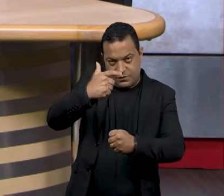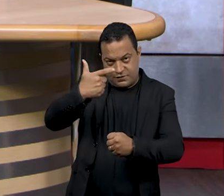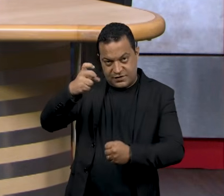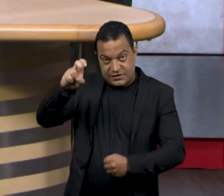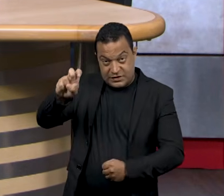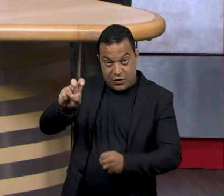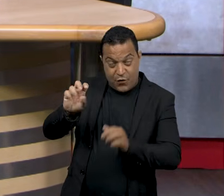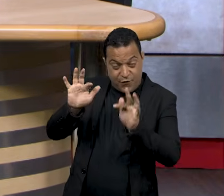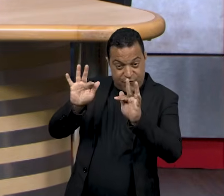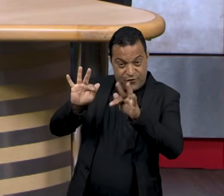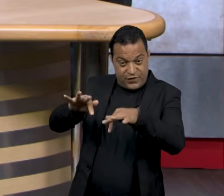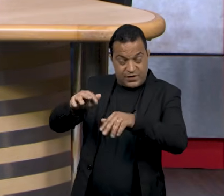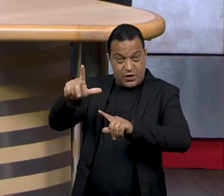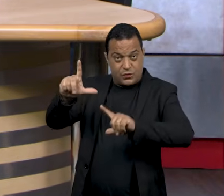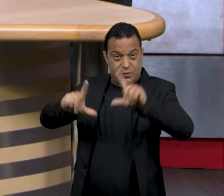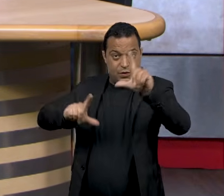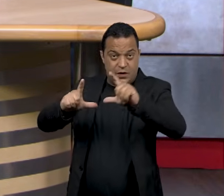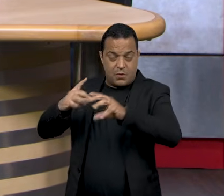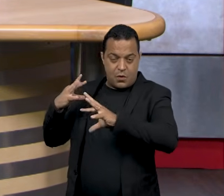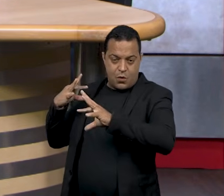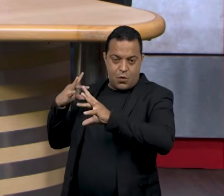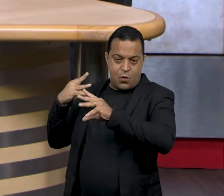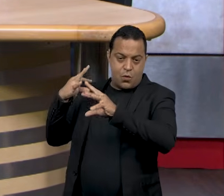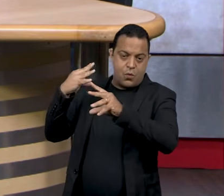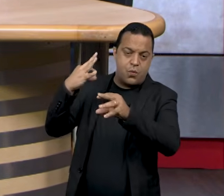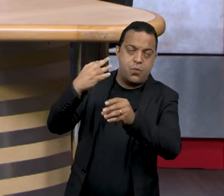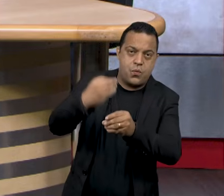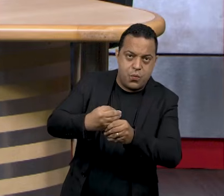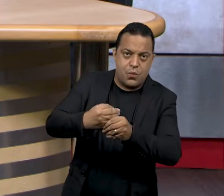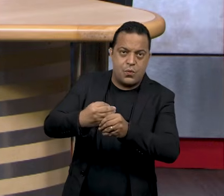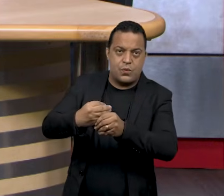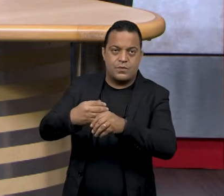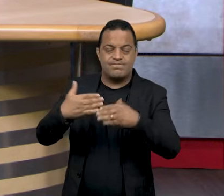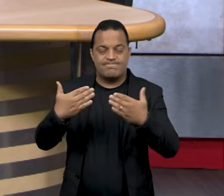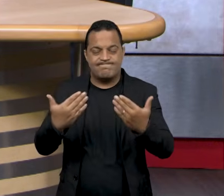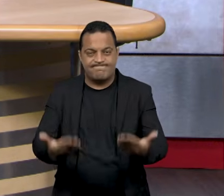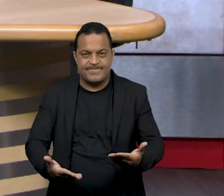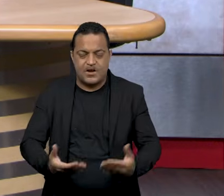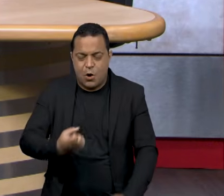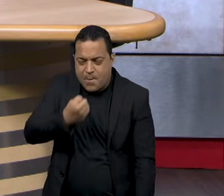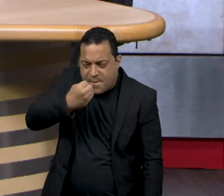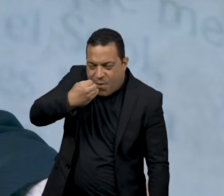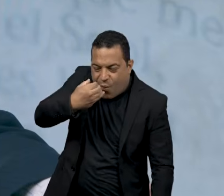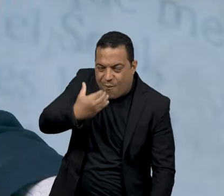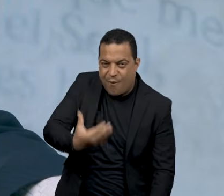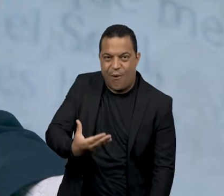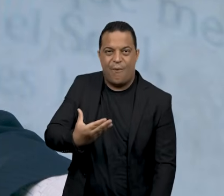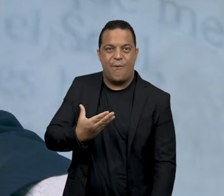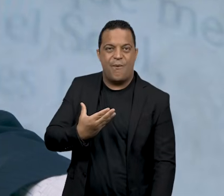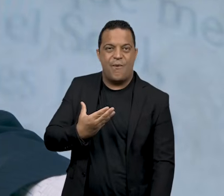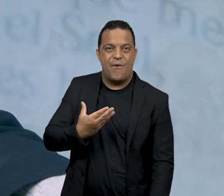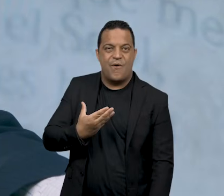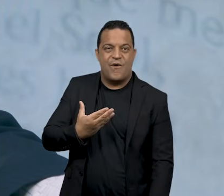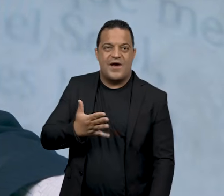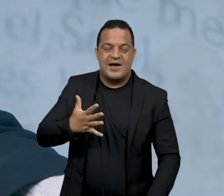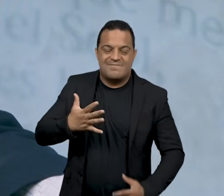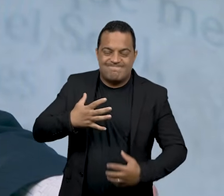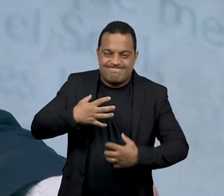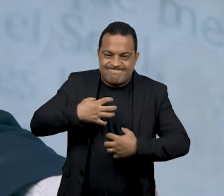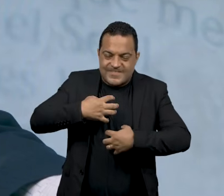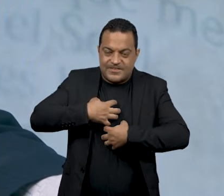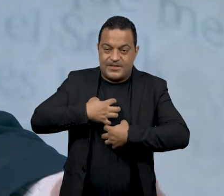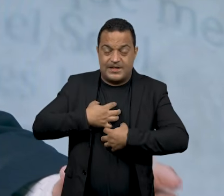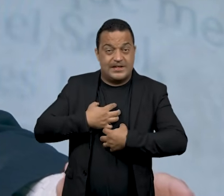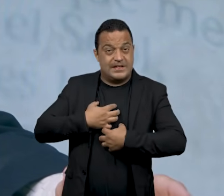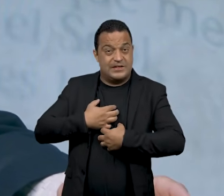episódio de retrospectiva do ano com as bênçãos de Deus. Wallace, muito bom poder sentir